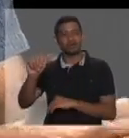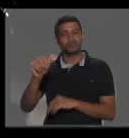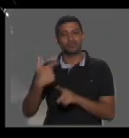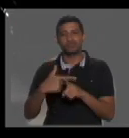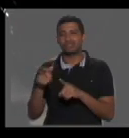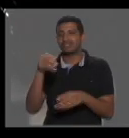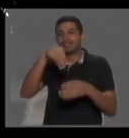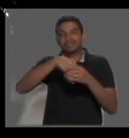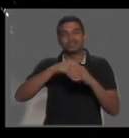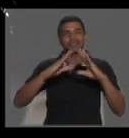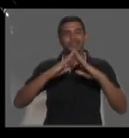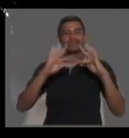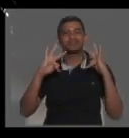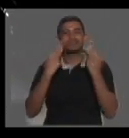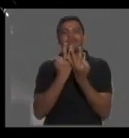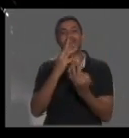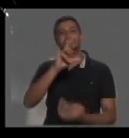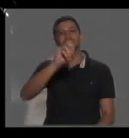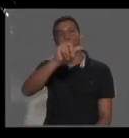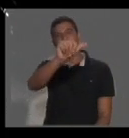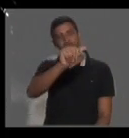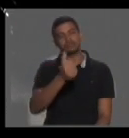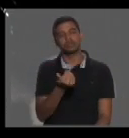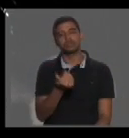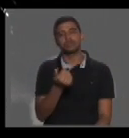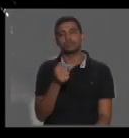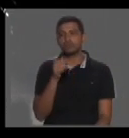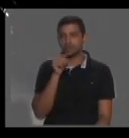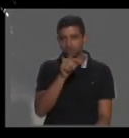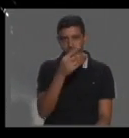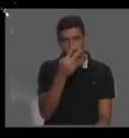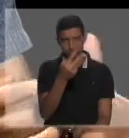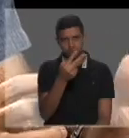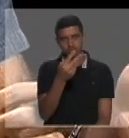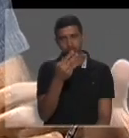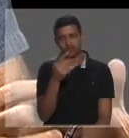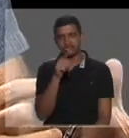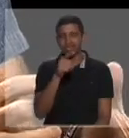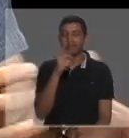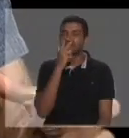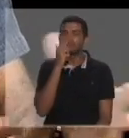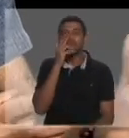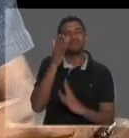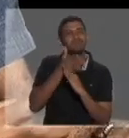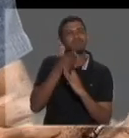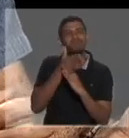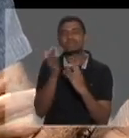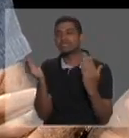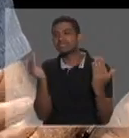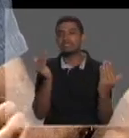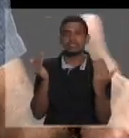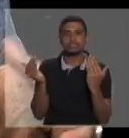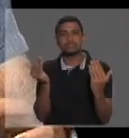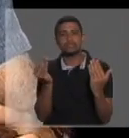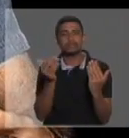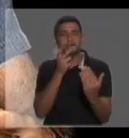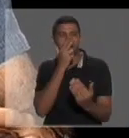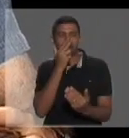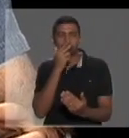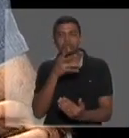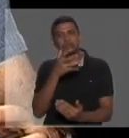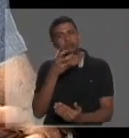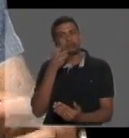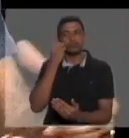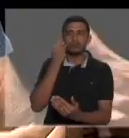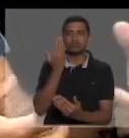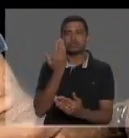ficou dentro da casa dos Rocha Miranda. Ele foi aquele que foi e não foi. Ele estava num limbo. Parecia que tinha